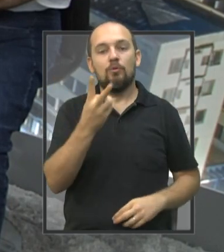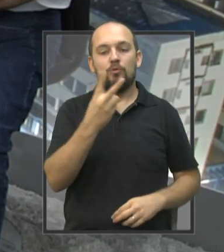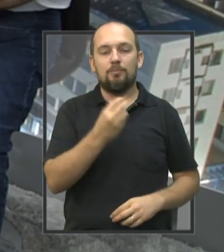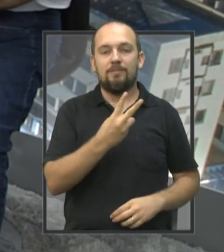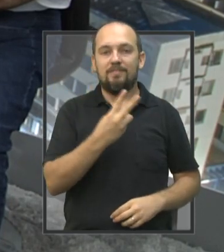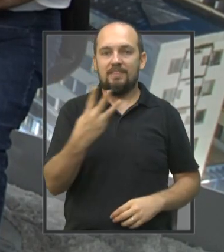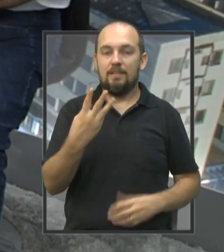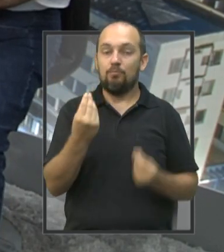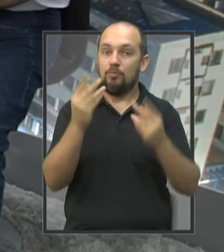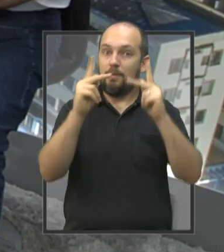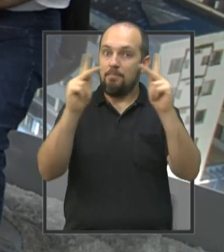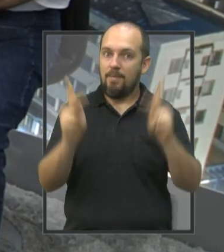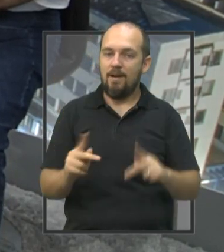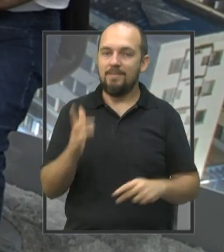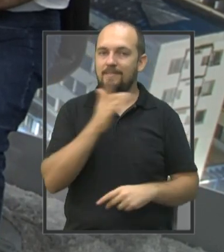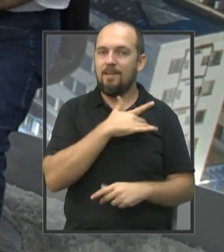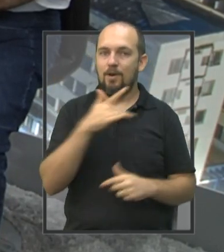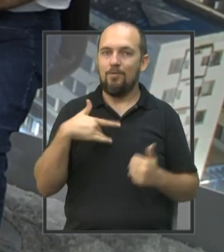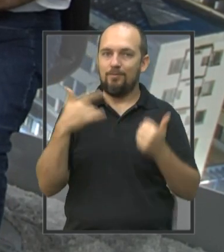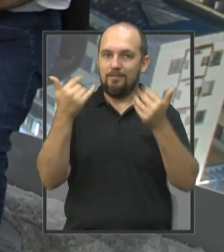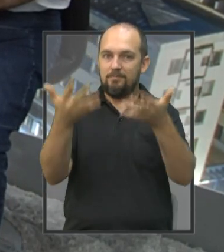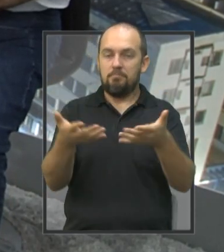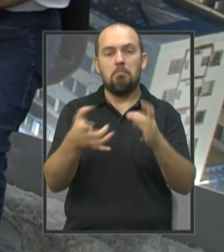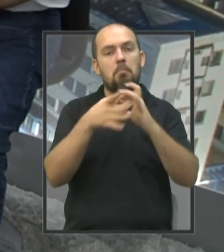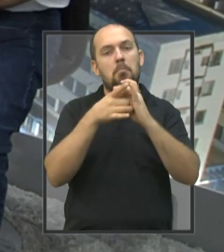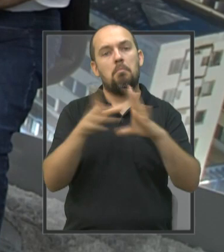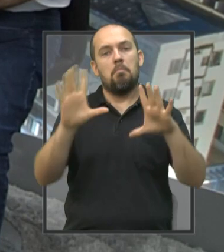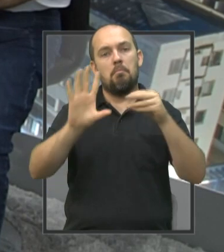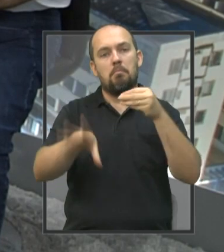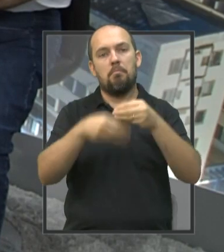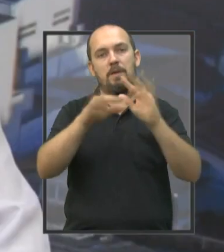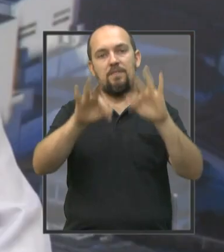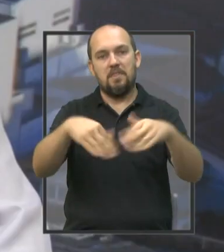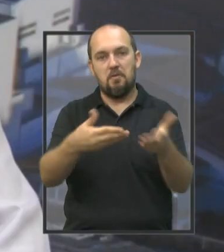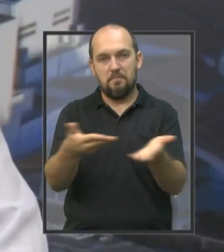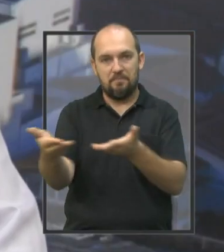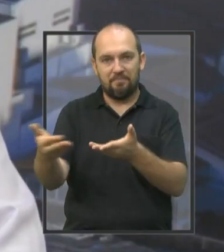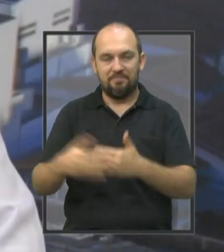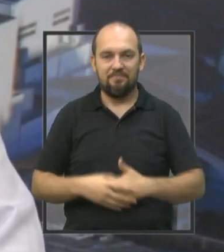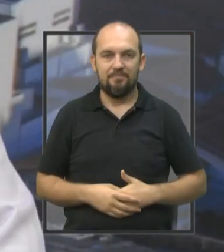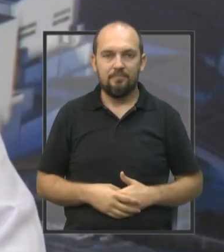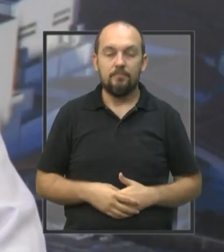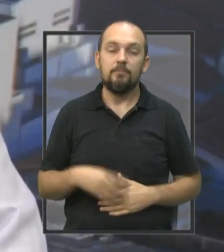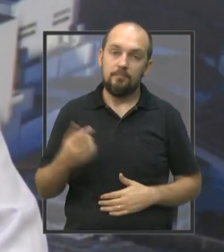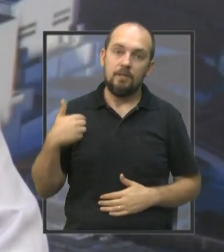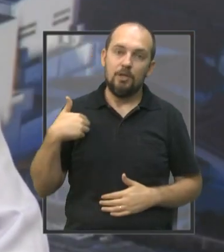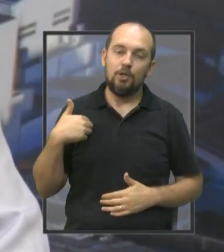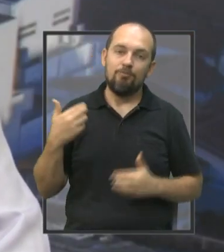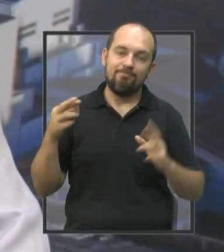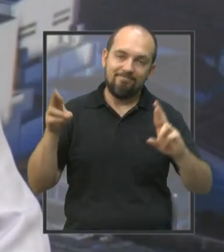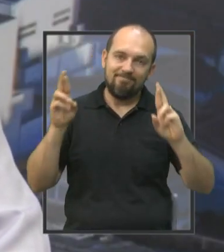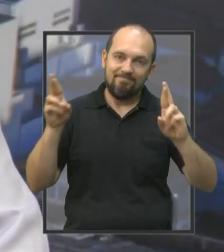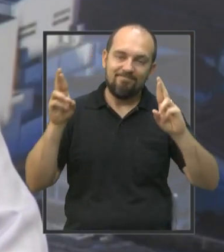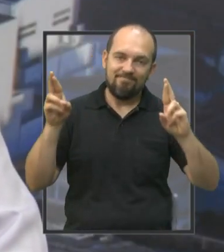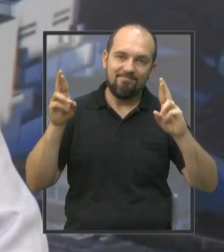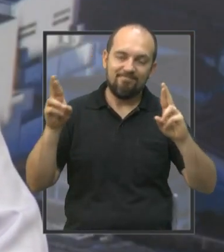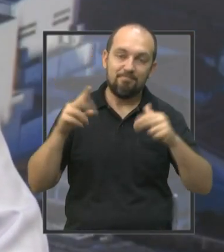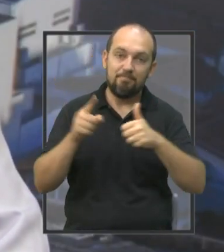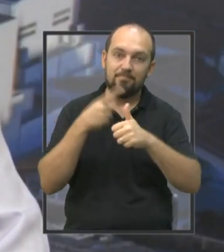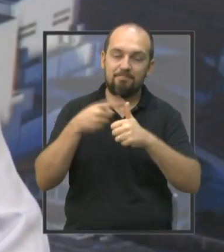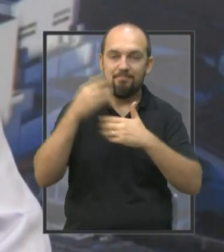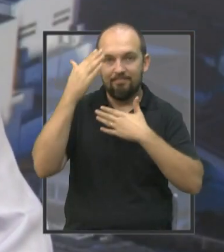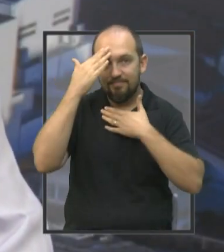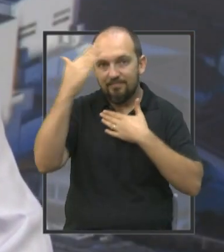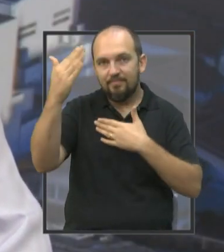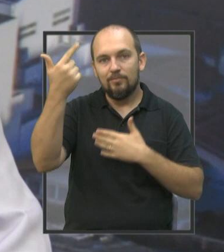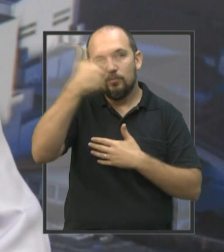muita paz, de muita saúde para o senhor e abrir espaço para as considerações finais. Eu desejo Primeiro, agradecer mais